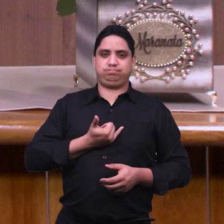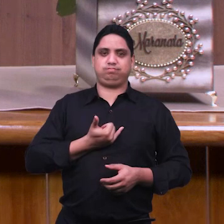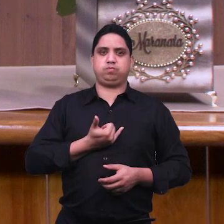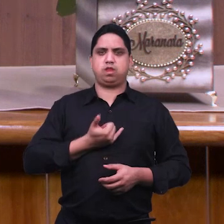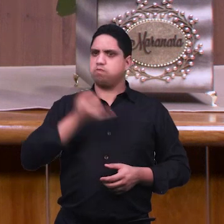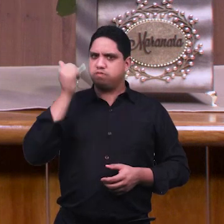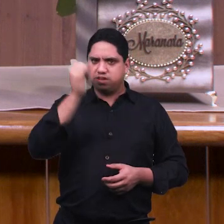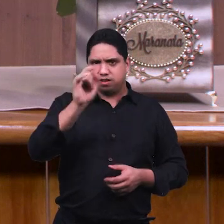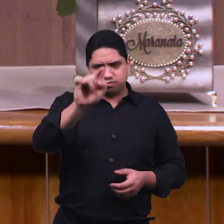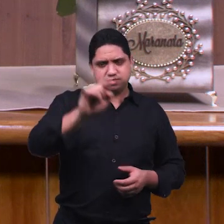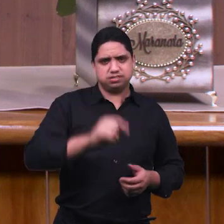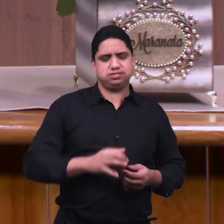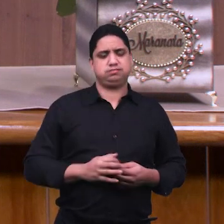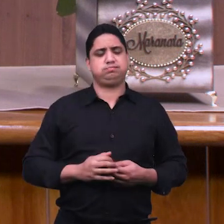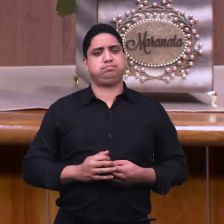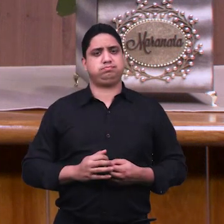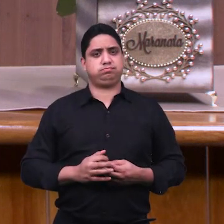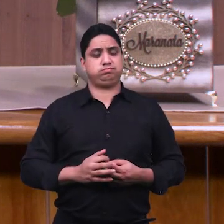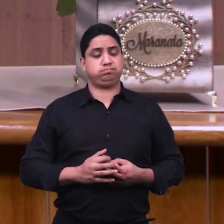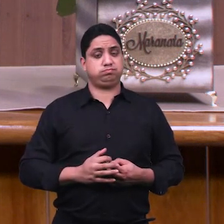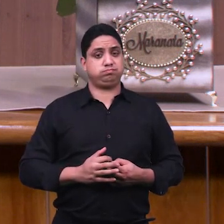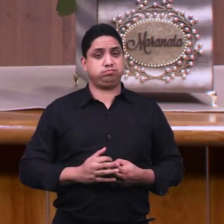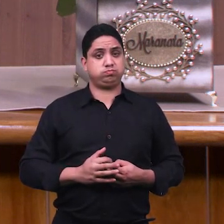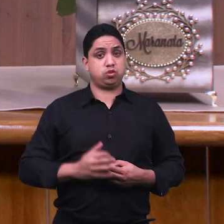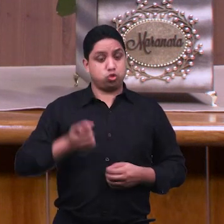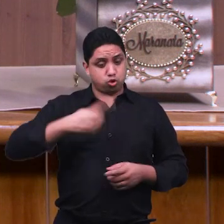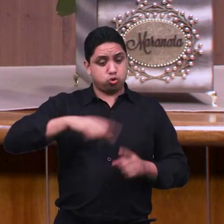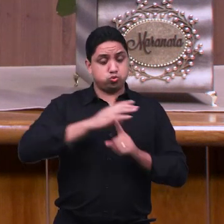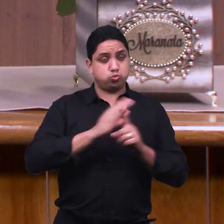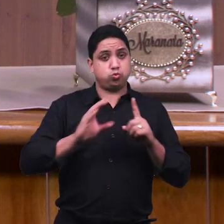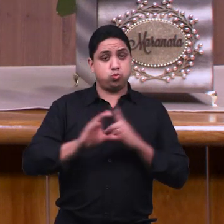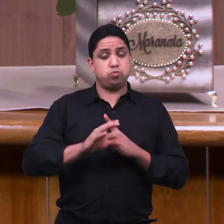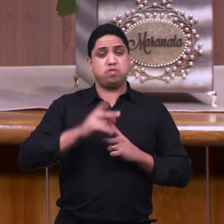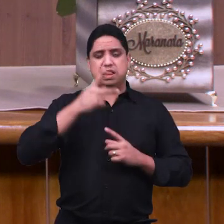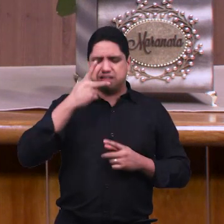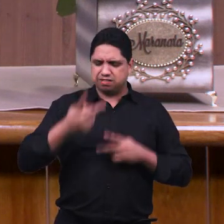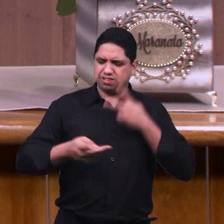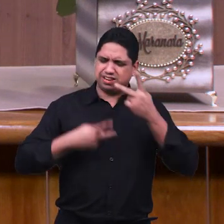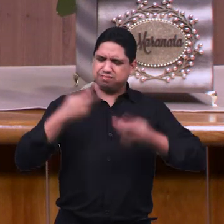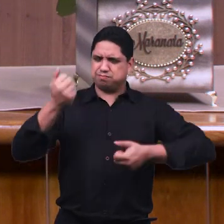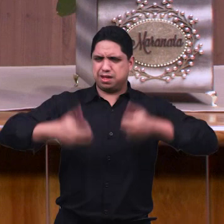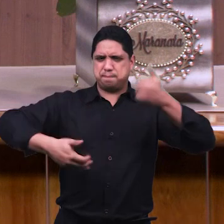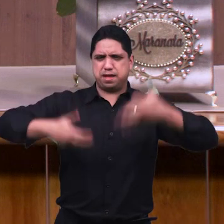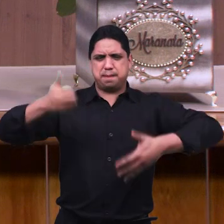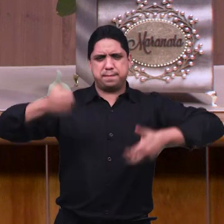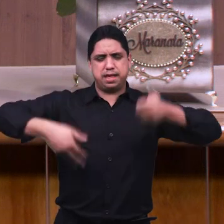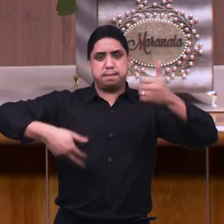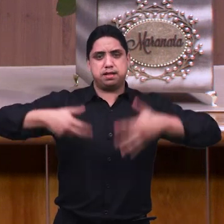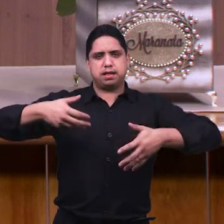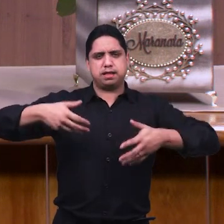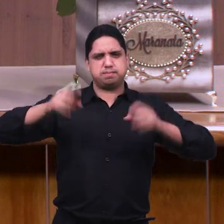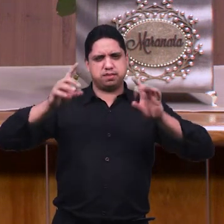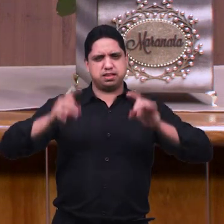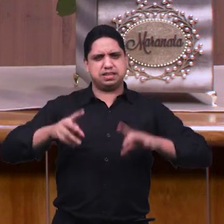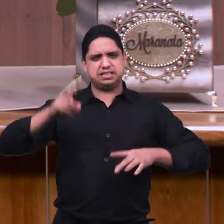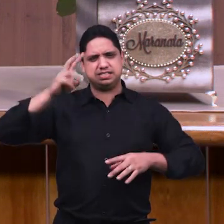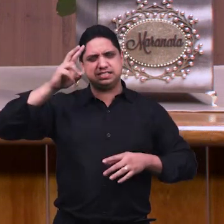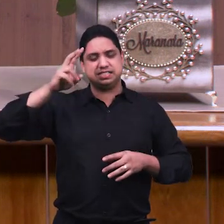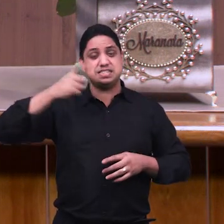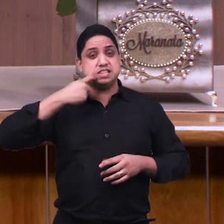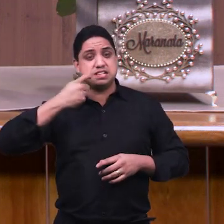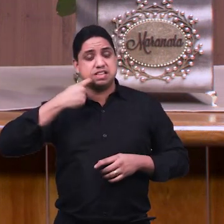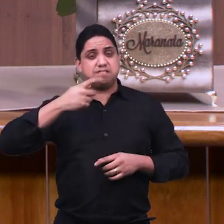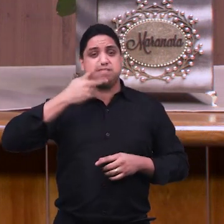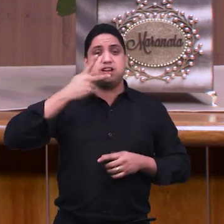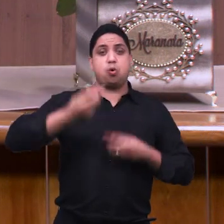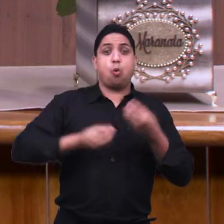dar uma palavra para você. Nós temos falado muito sobre isso nos nossos cultos, sobre os cultos especialmente de sexta-feira, culto que é falar